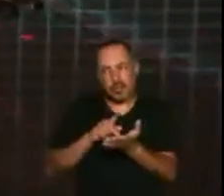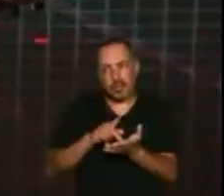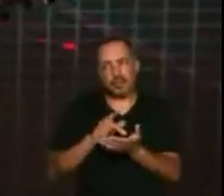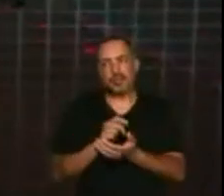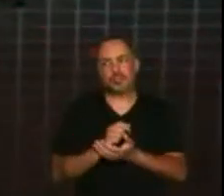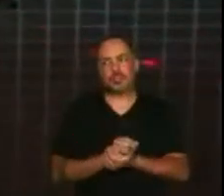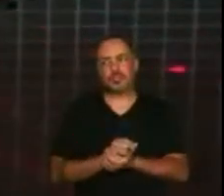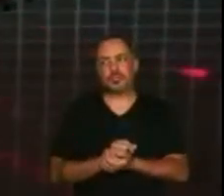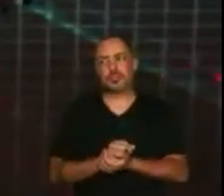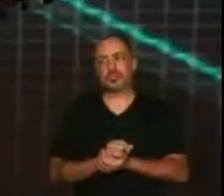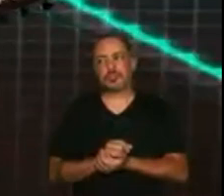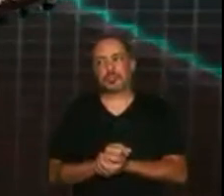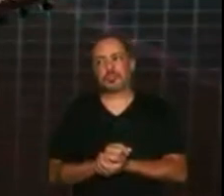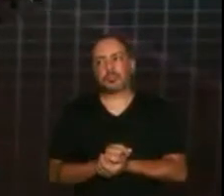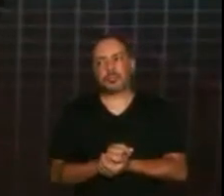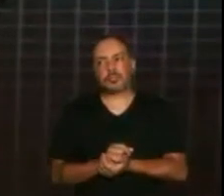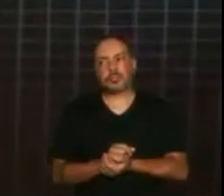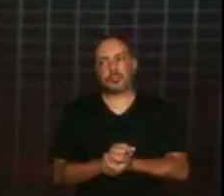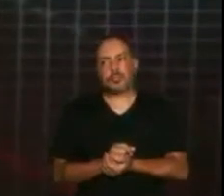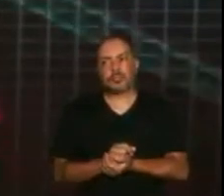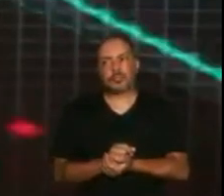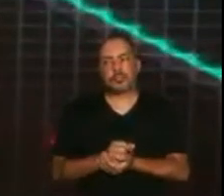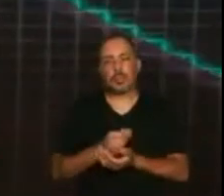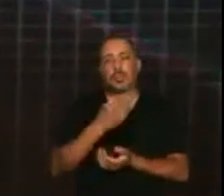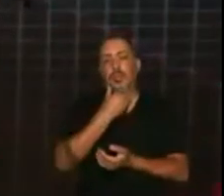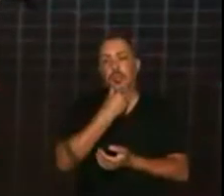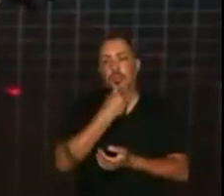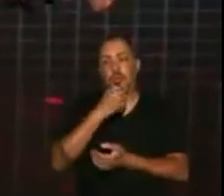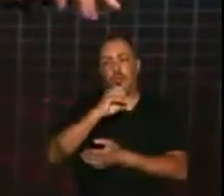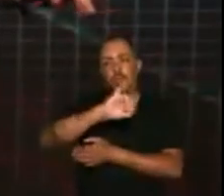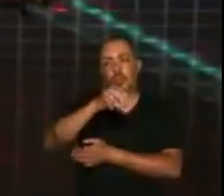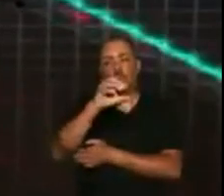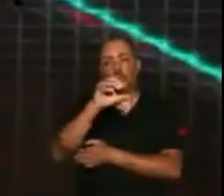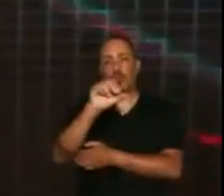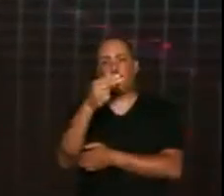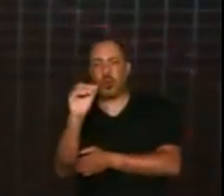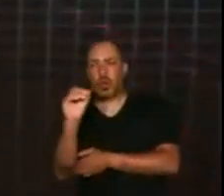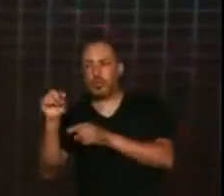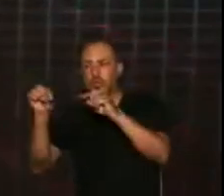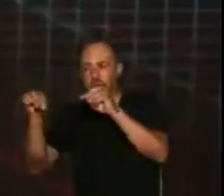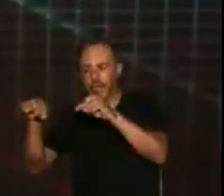banda, é banda mesmo. Inclusive, o João tá aqui mais uma vez. Olha o João aqui, ó. Dig.